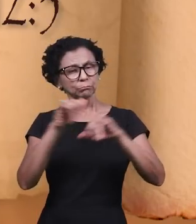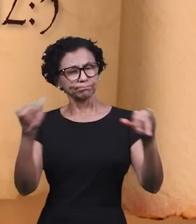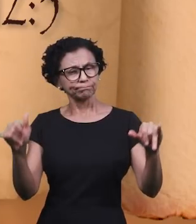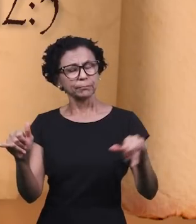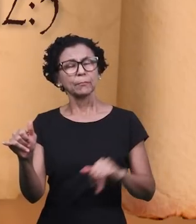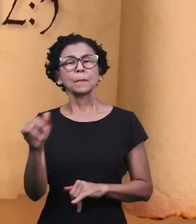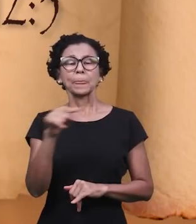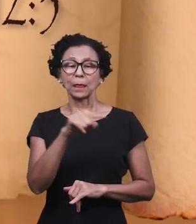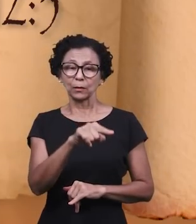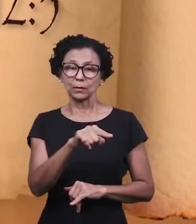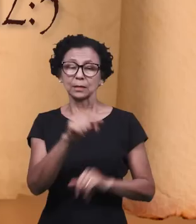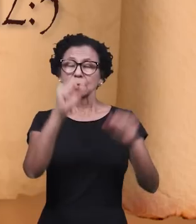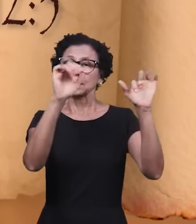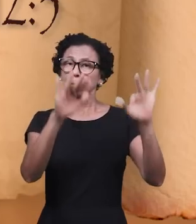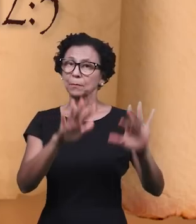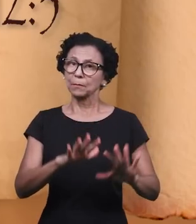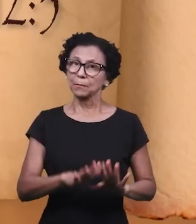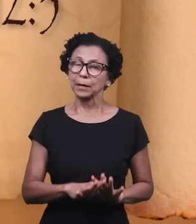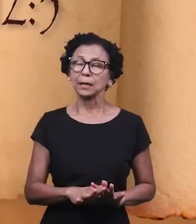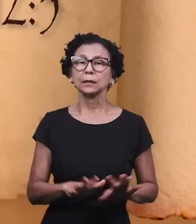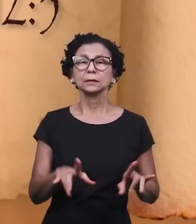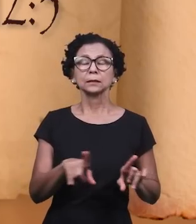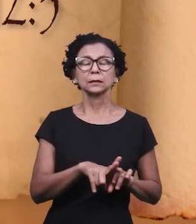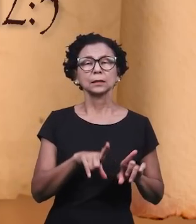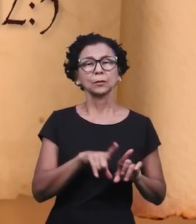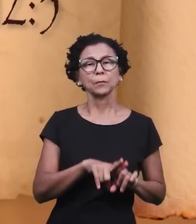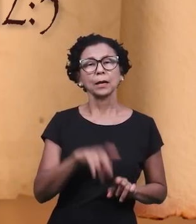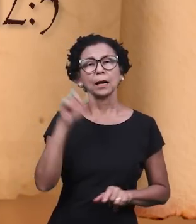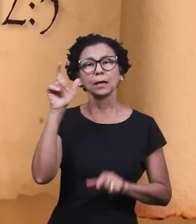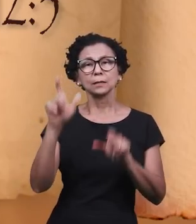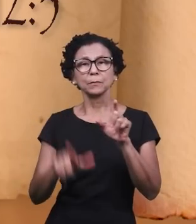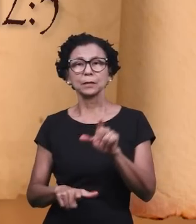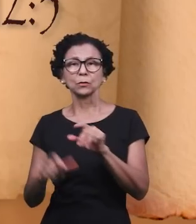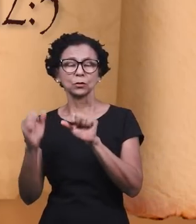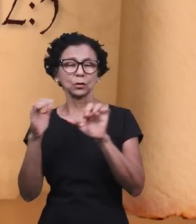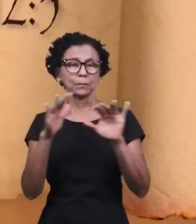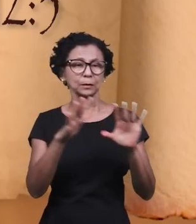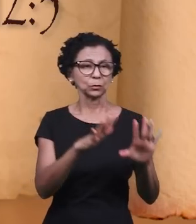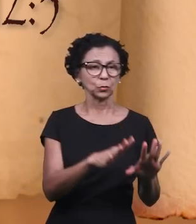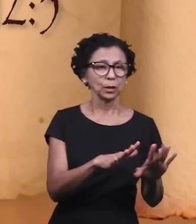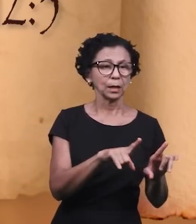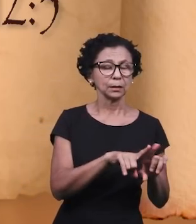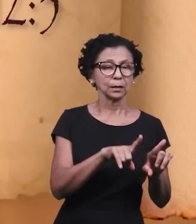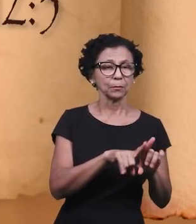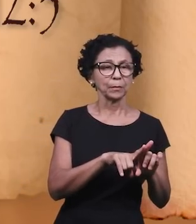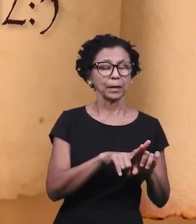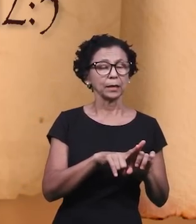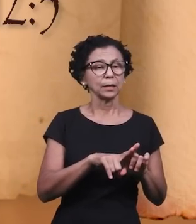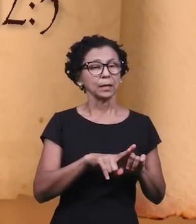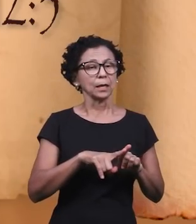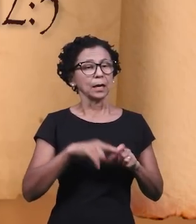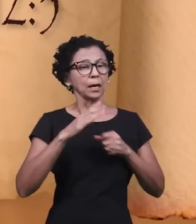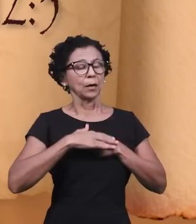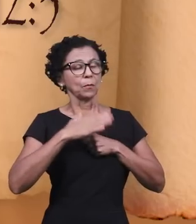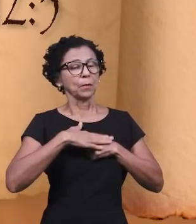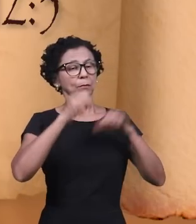da palavra que está em Gênesis 12:1, porque o nosso primeiro